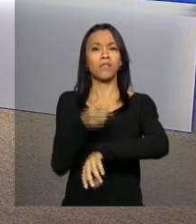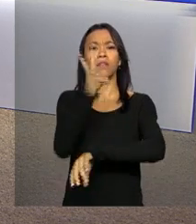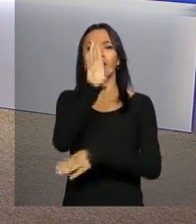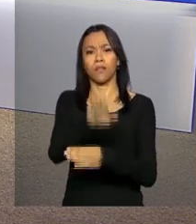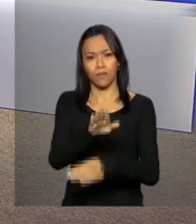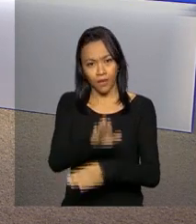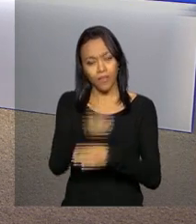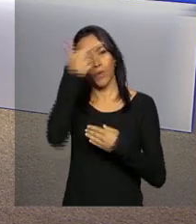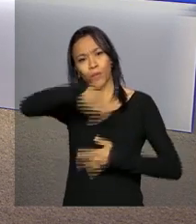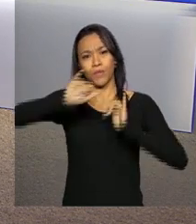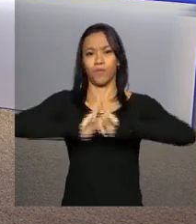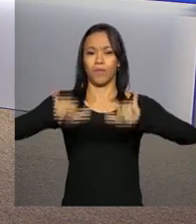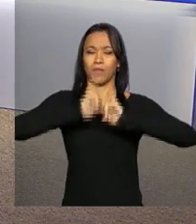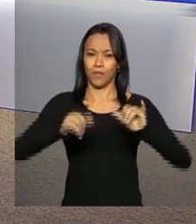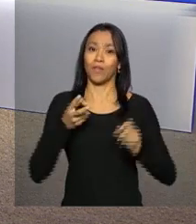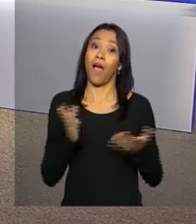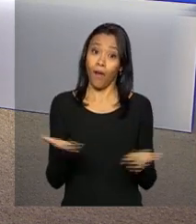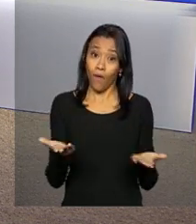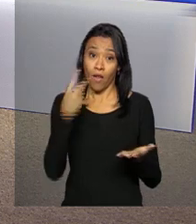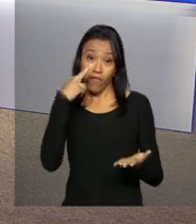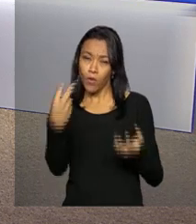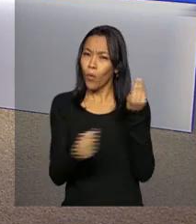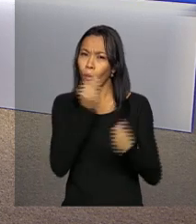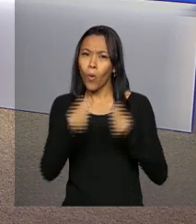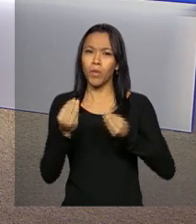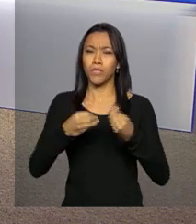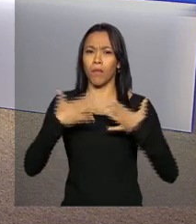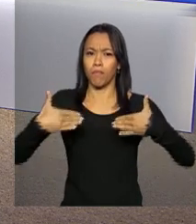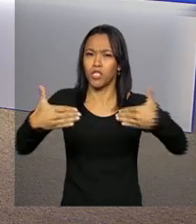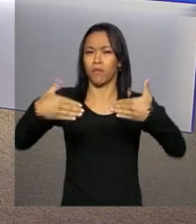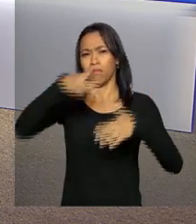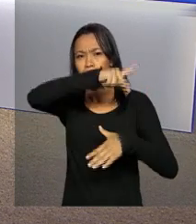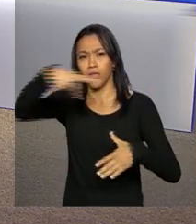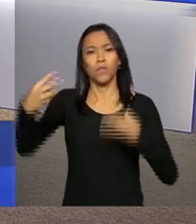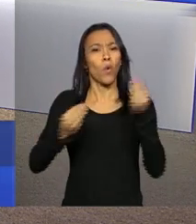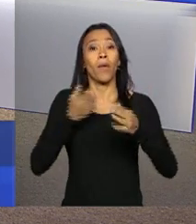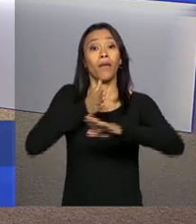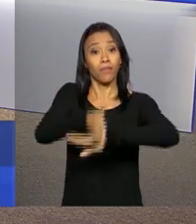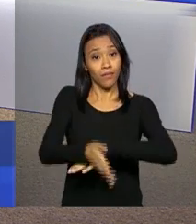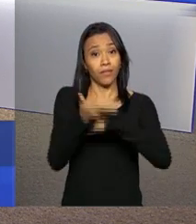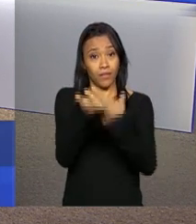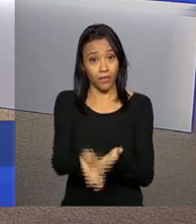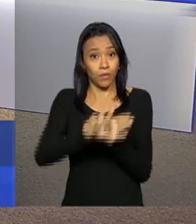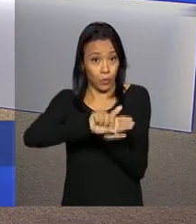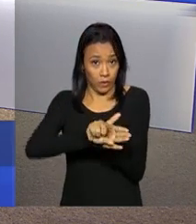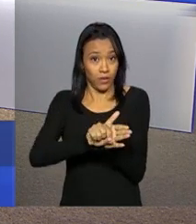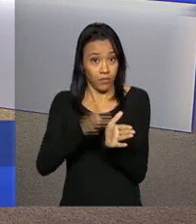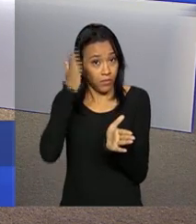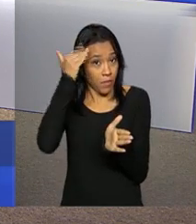3 da tarde com outras informações acompanha as novidades do executivo Federal também nas nossas redes sociais